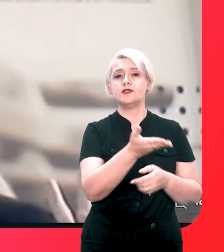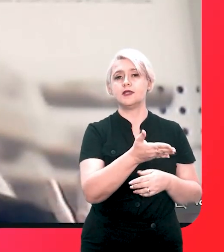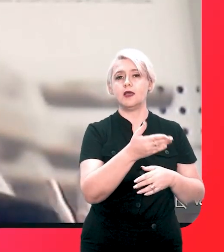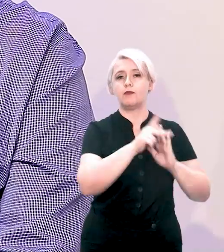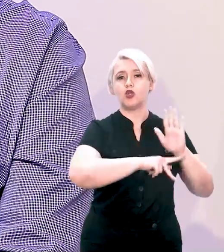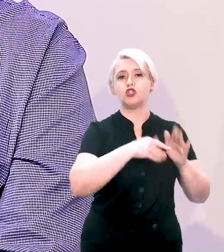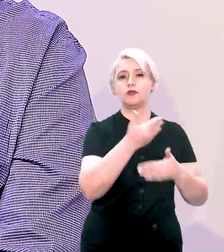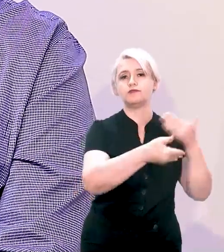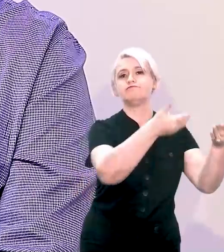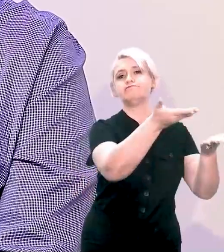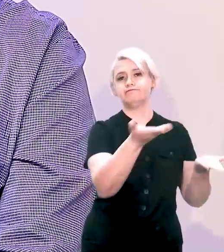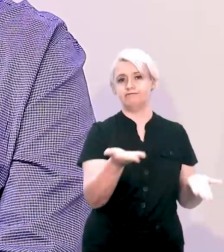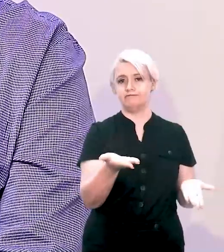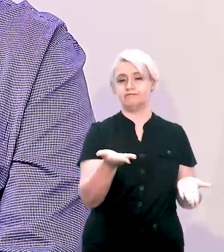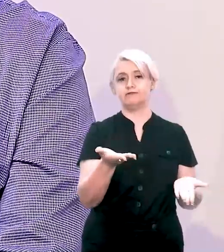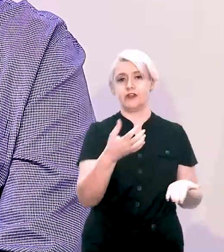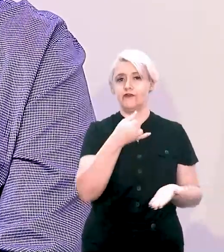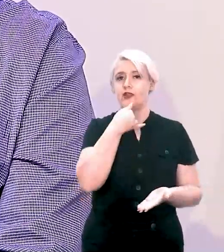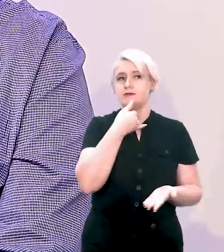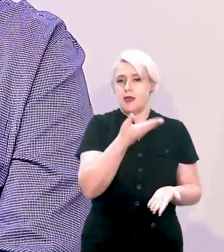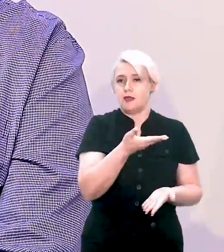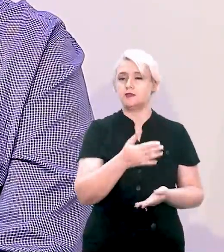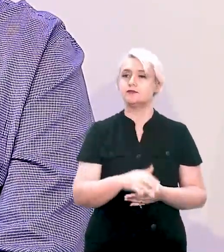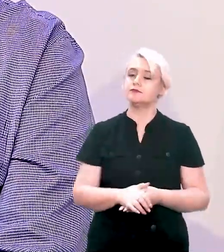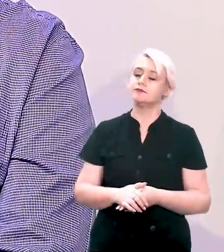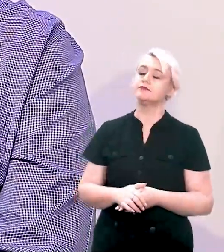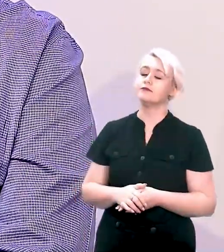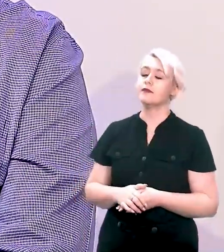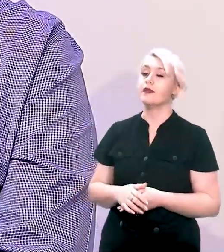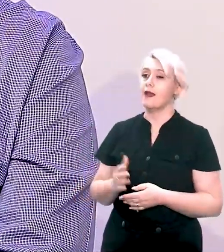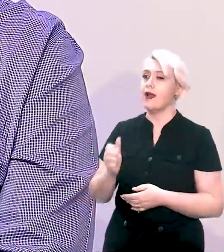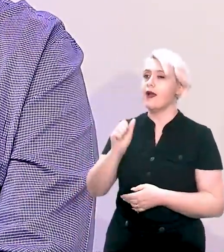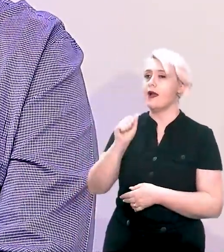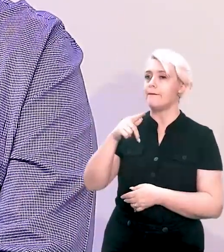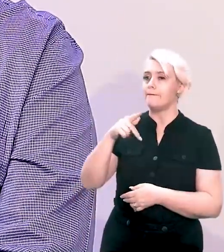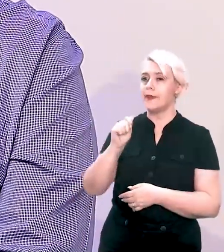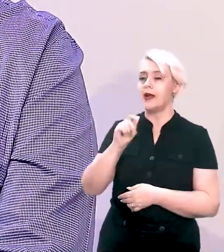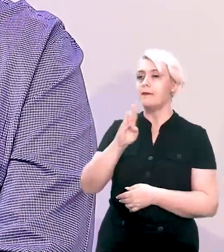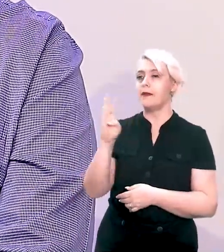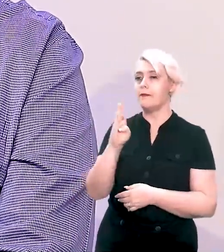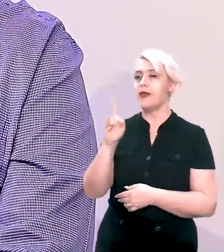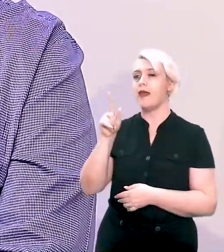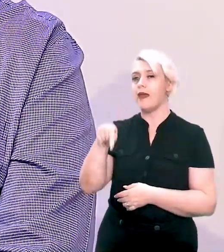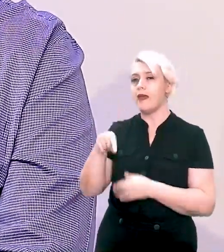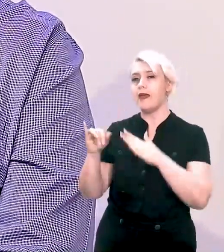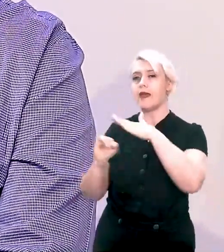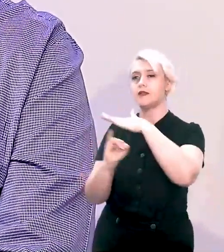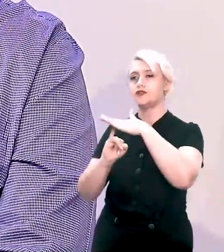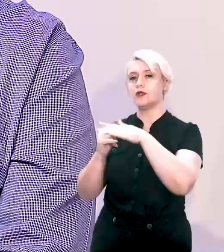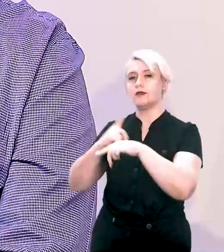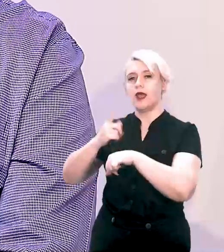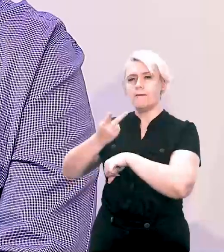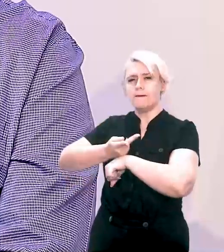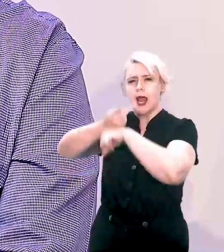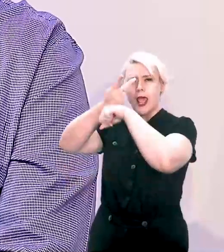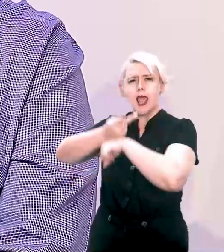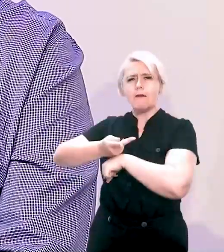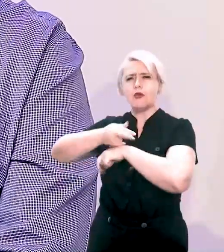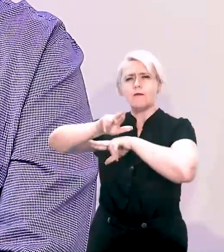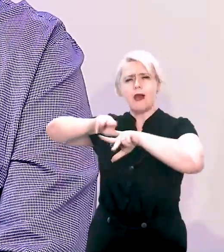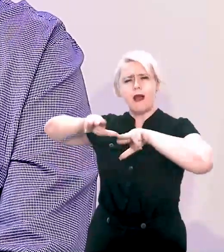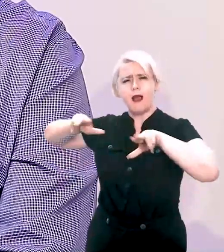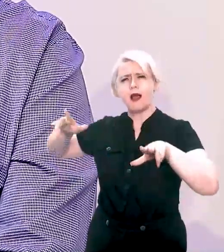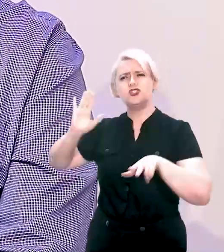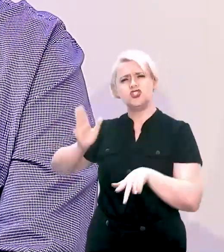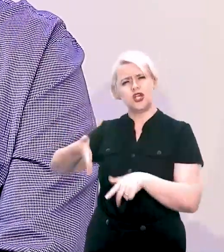quero fazer. Né? Petri, mas, infelizmente... A PABB é uma instituição premiada, reconhecida,